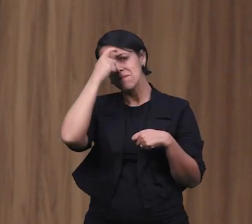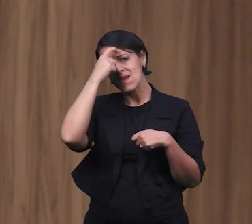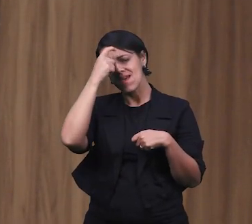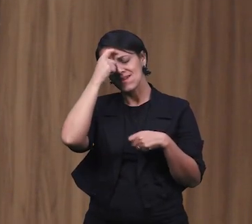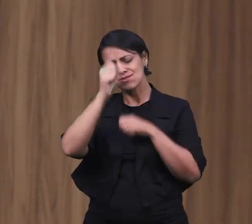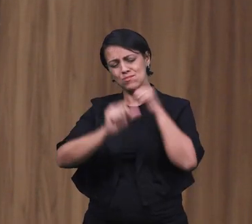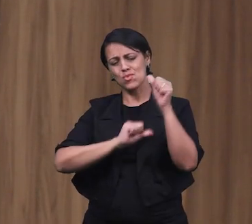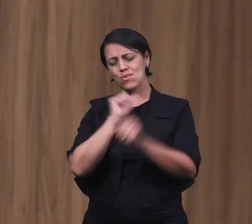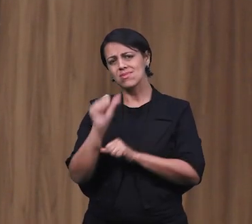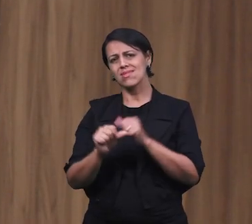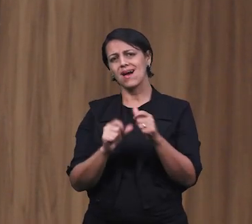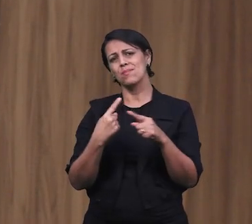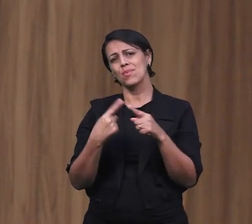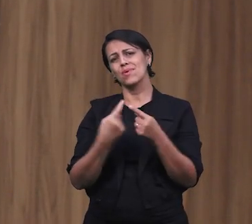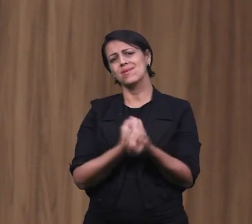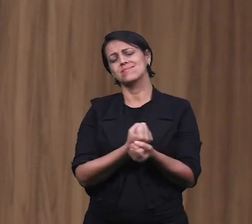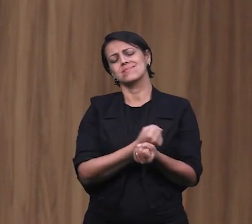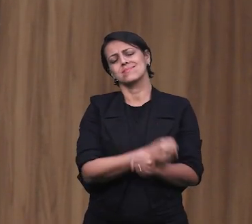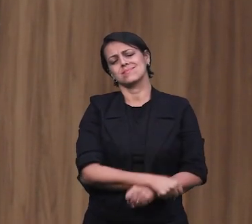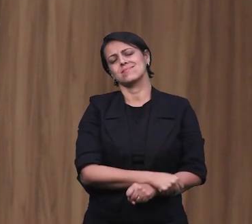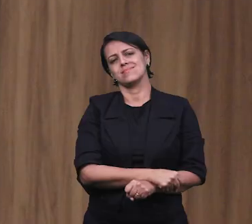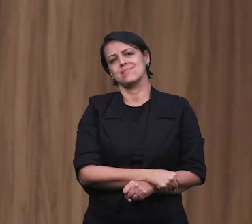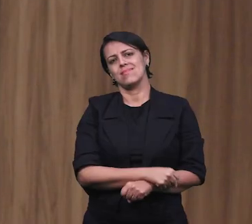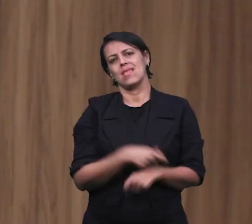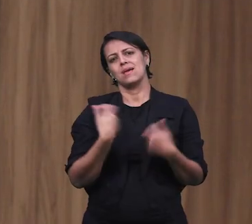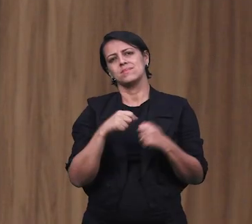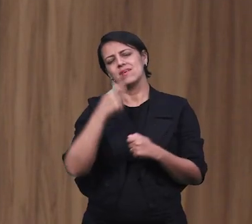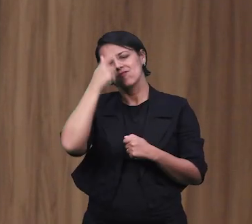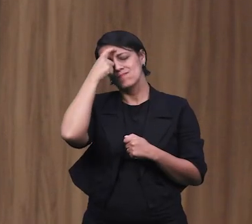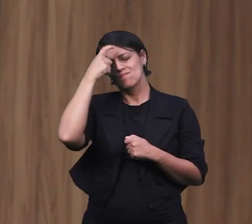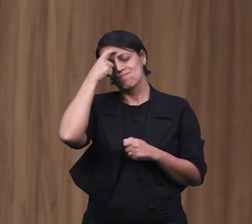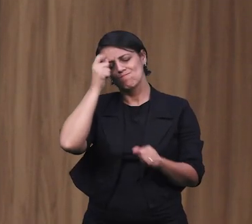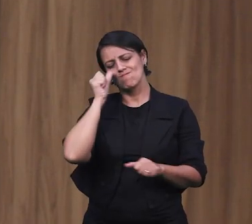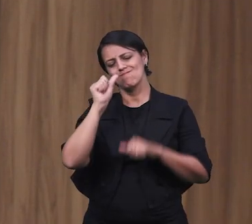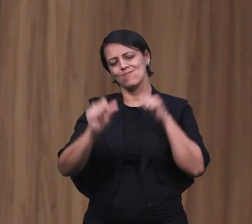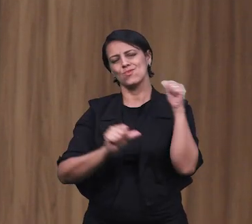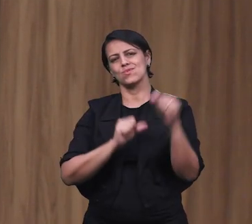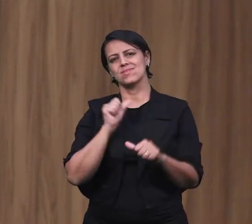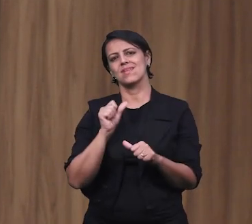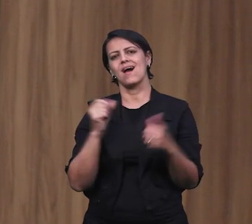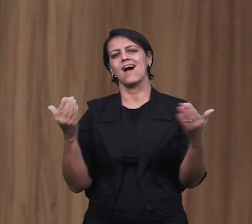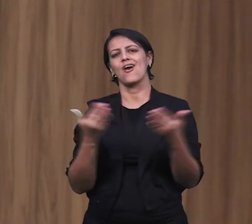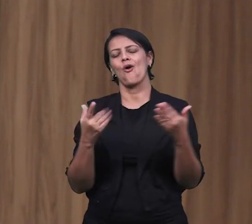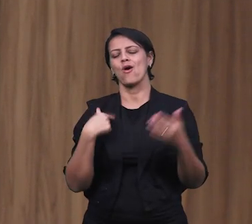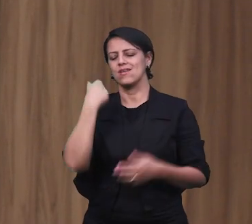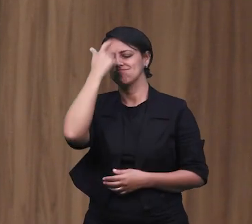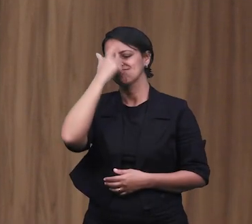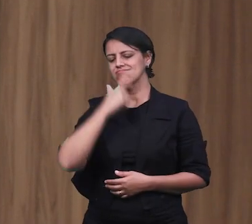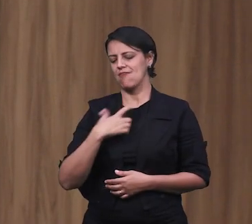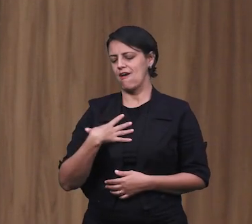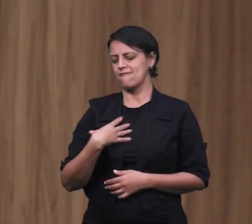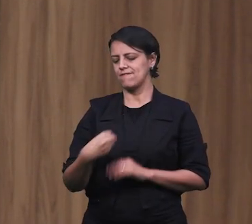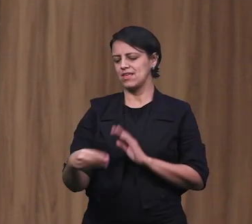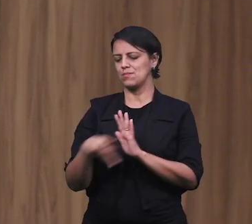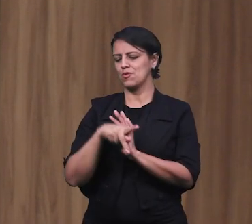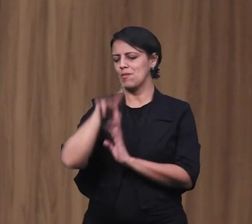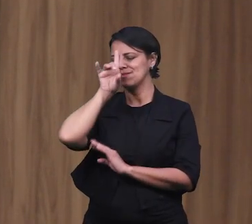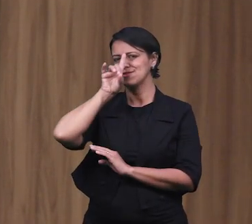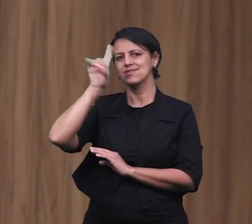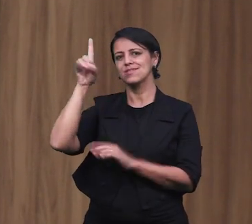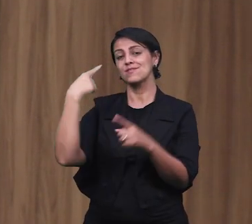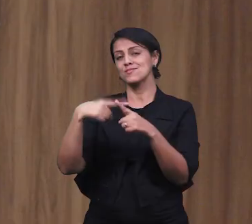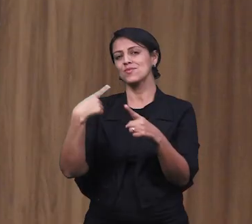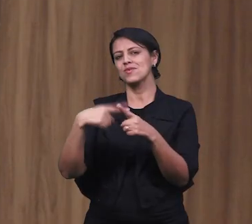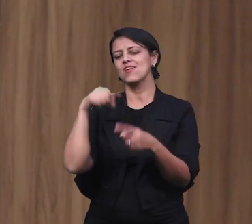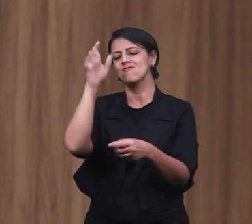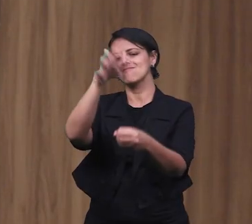escravo. Porque agora, para atravessar o Jordão, precisava da consciência de serem filhos de Deus, porque iriam tomar posse de algo que era